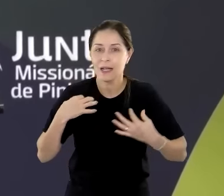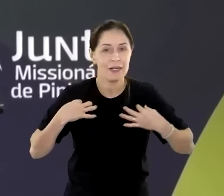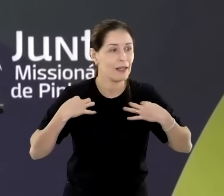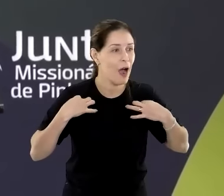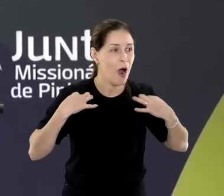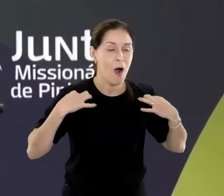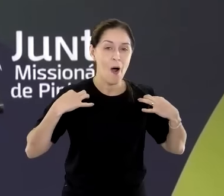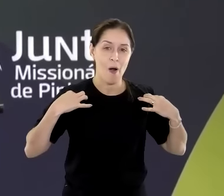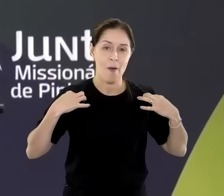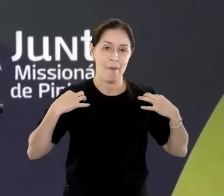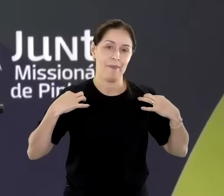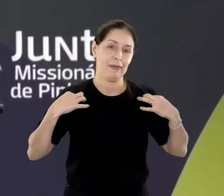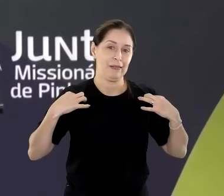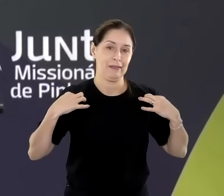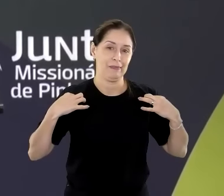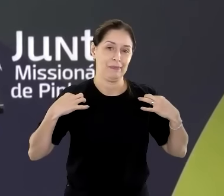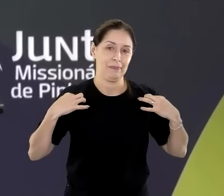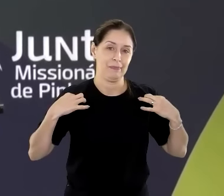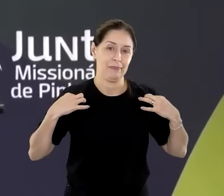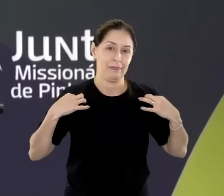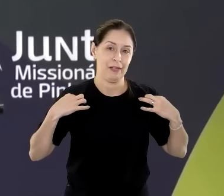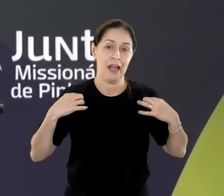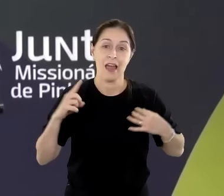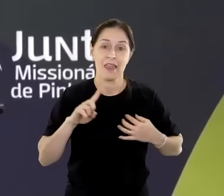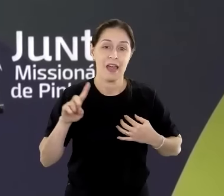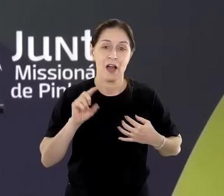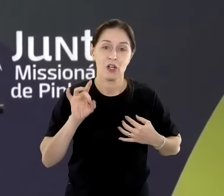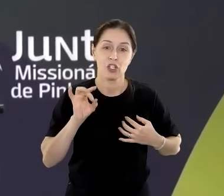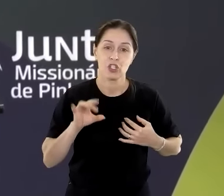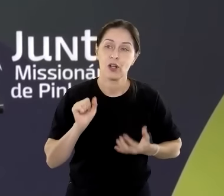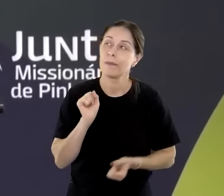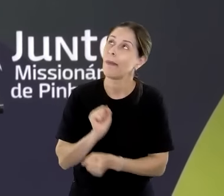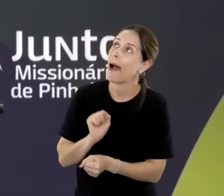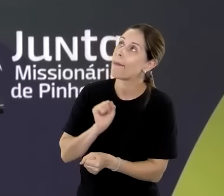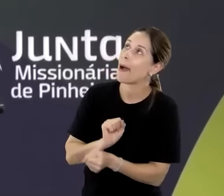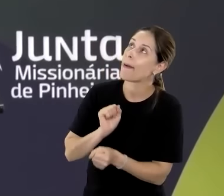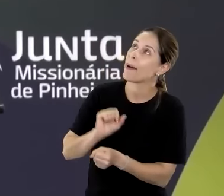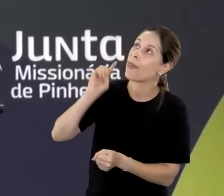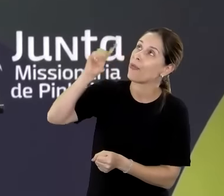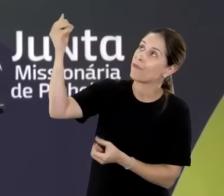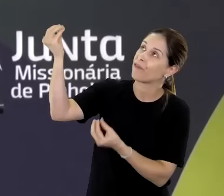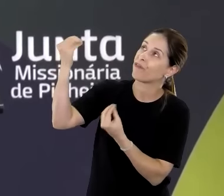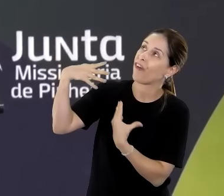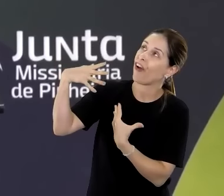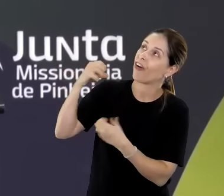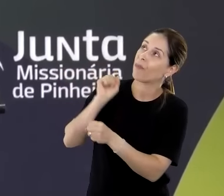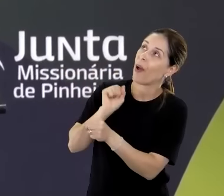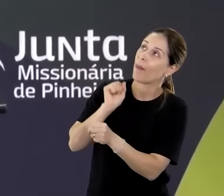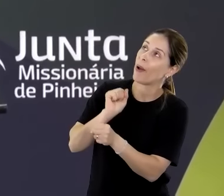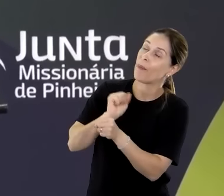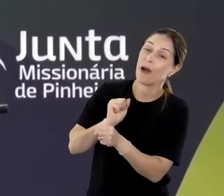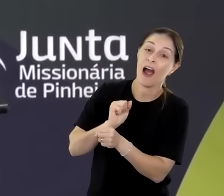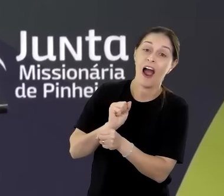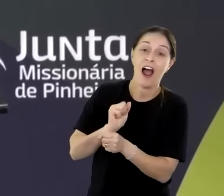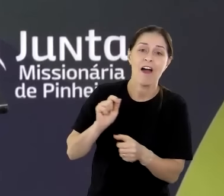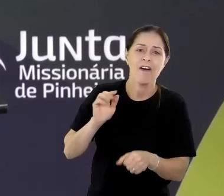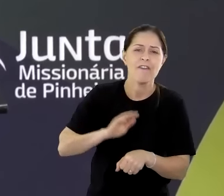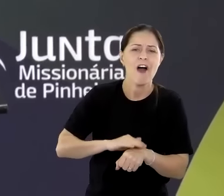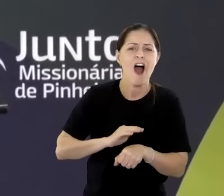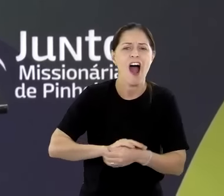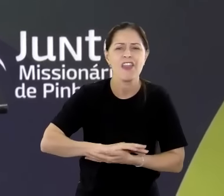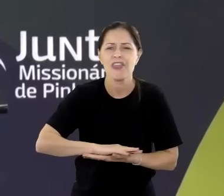Não, Deus vai suprir. Ele prometeu. Mas ele prometeu suprir sua necessidade você